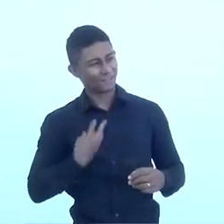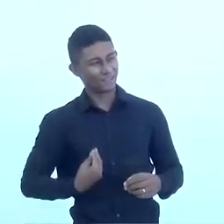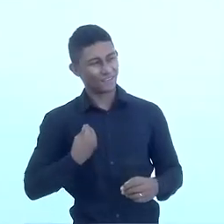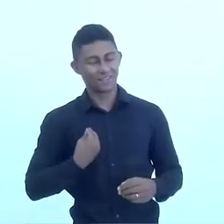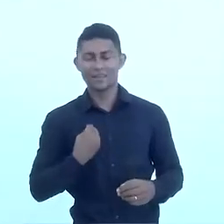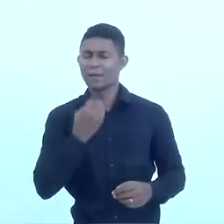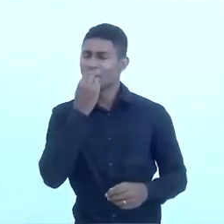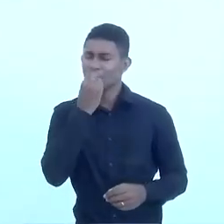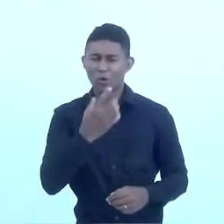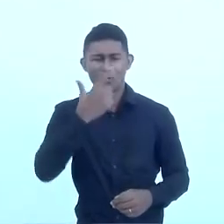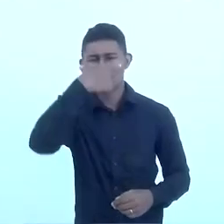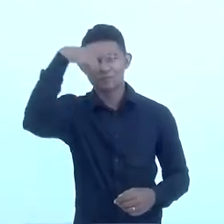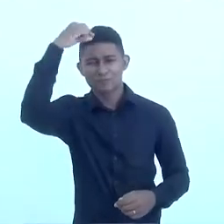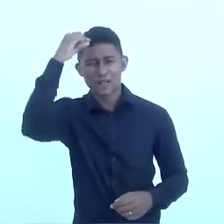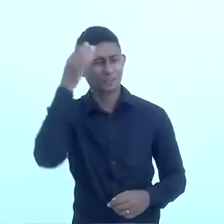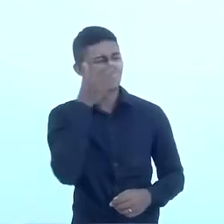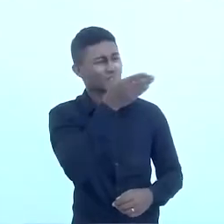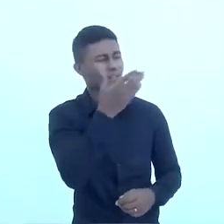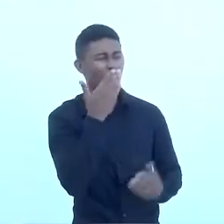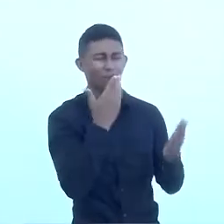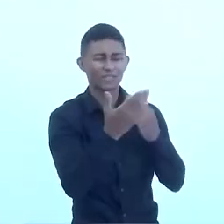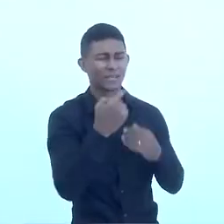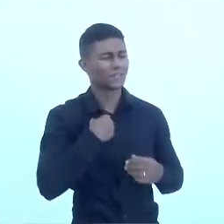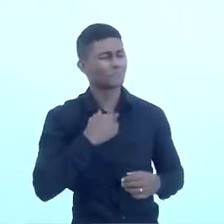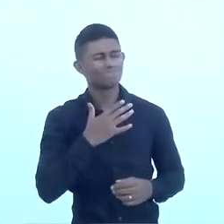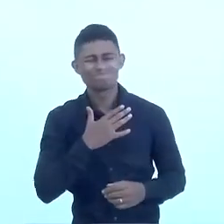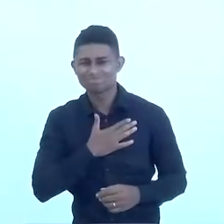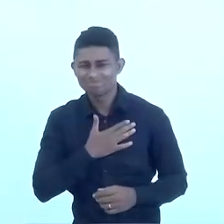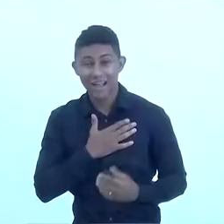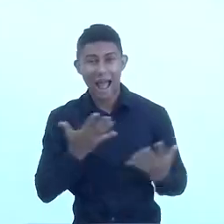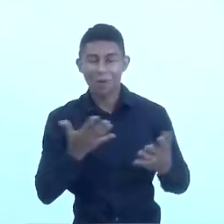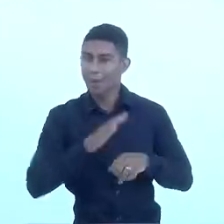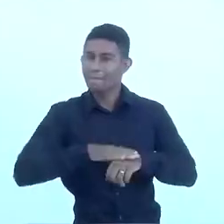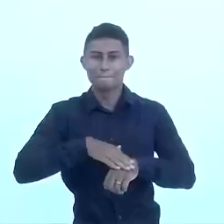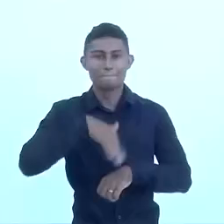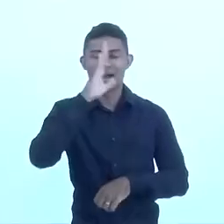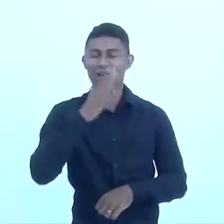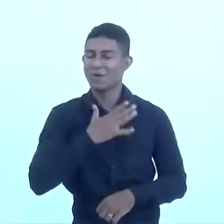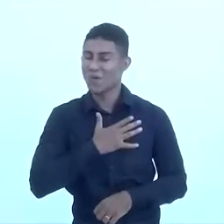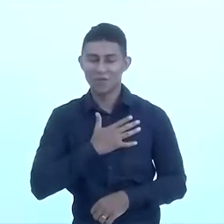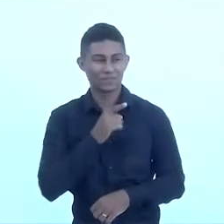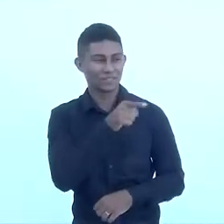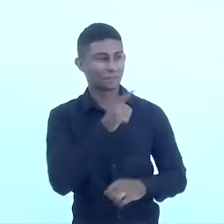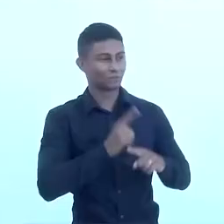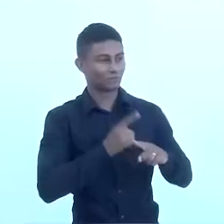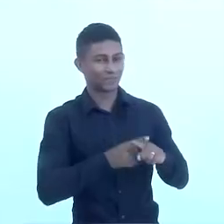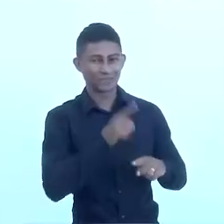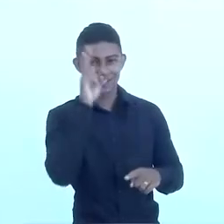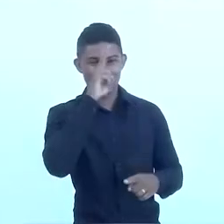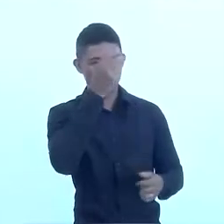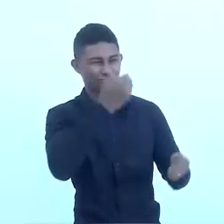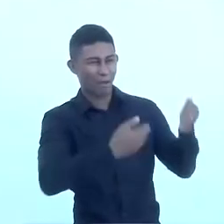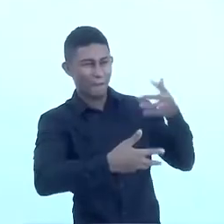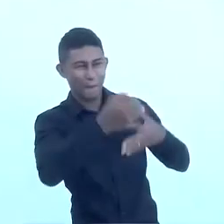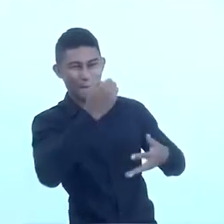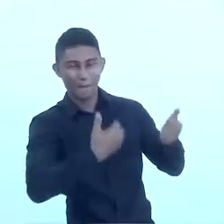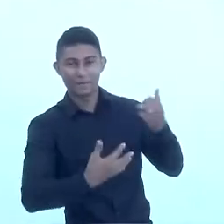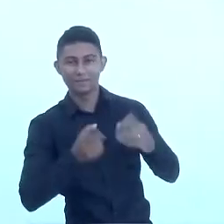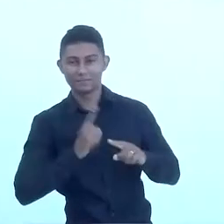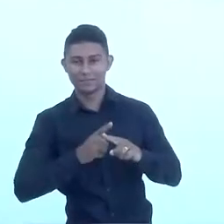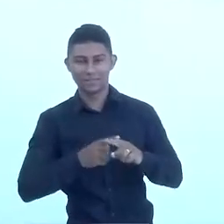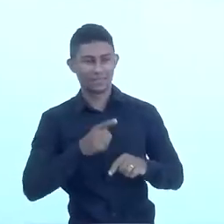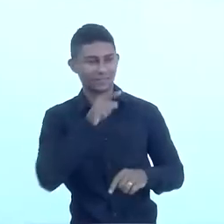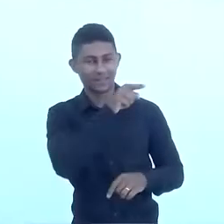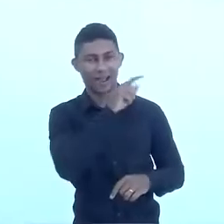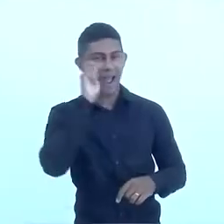é muita coisa parecida. Paulo, um prazer conversar com você. Sou sua fã mais ainda agora de ouvir, poder ouvir. Porque foi o que você falou, a